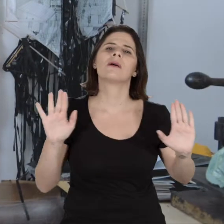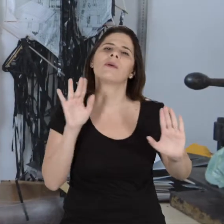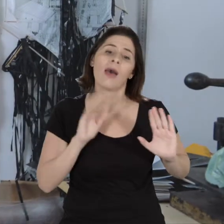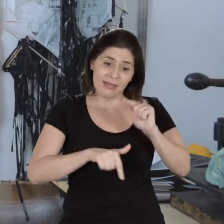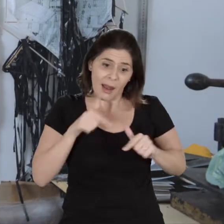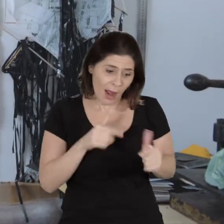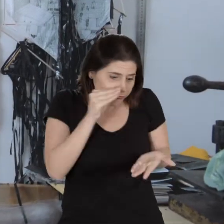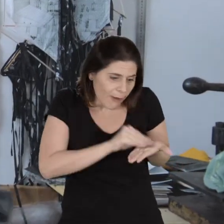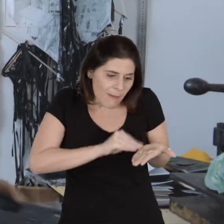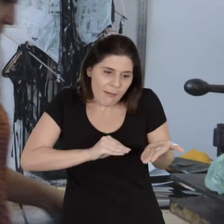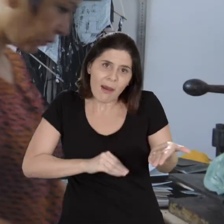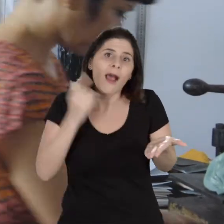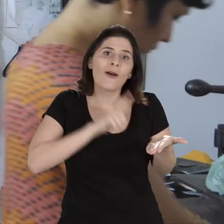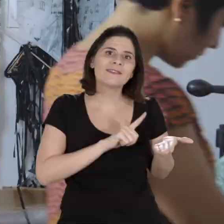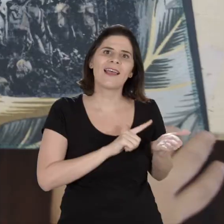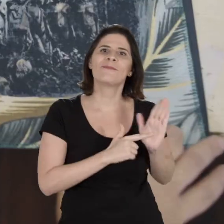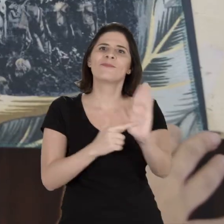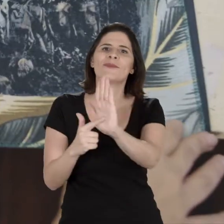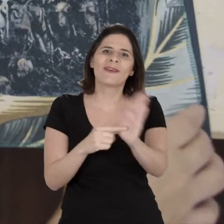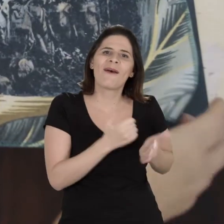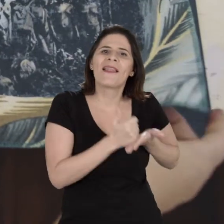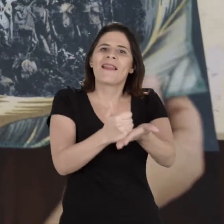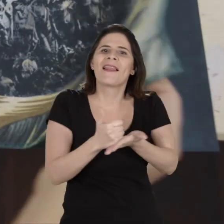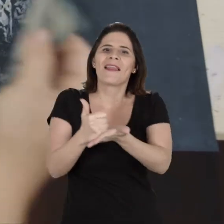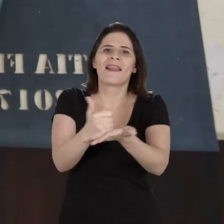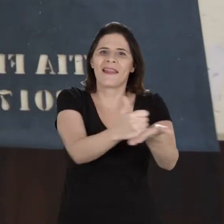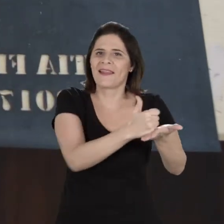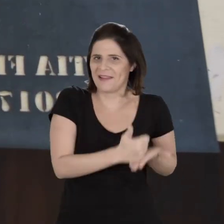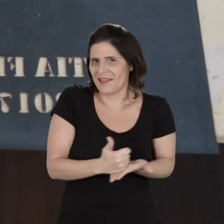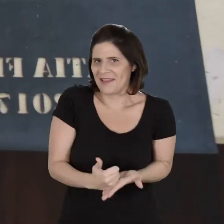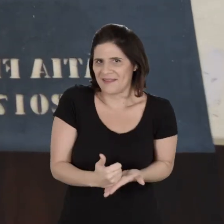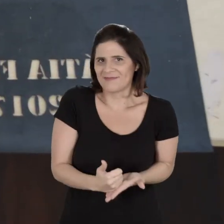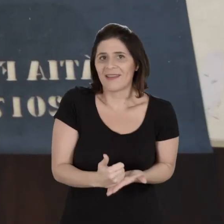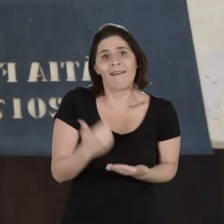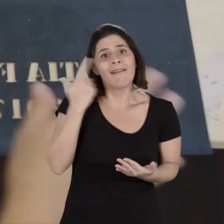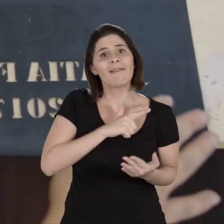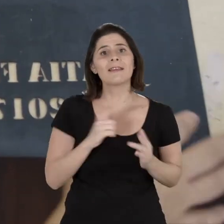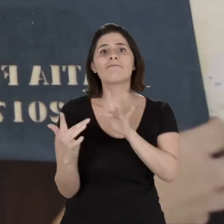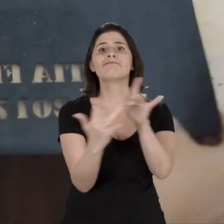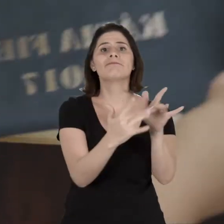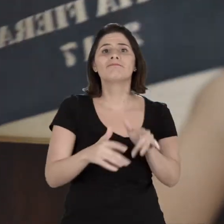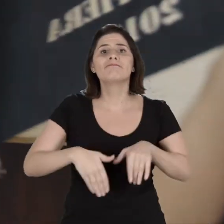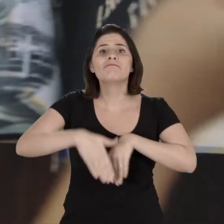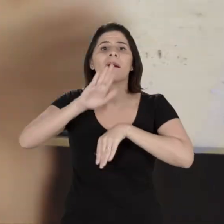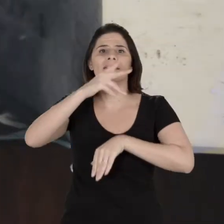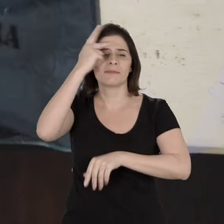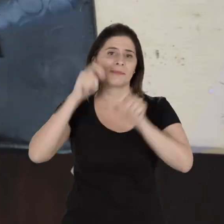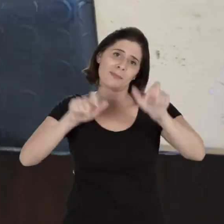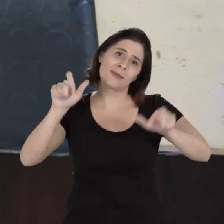consigo fazer várias exposições portáteis e acessar muito mais pessoas, eu mesmo